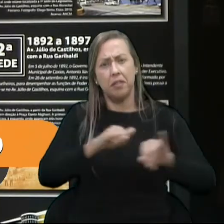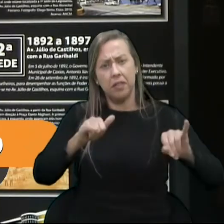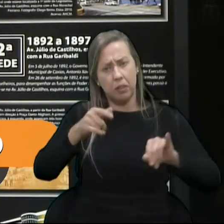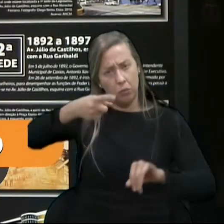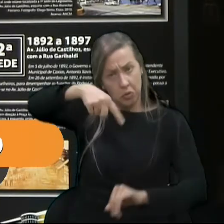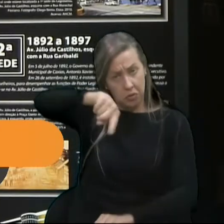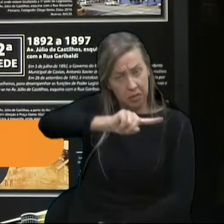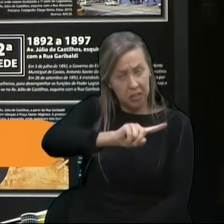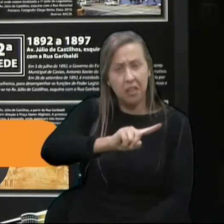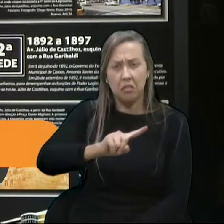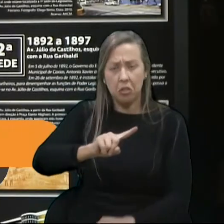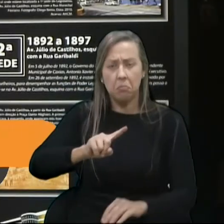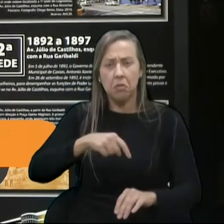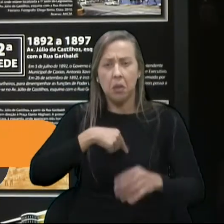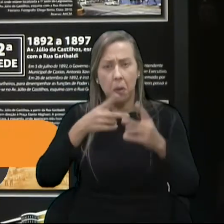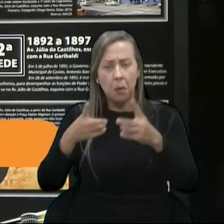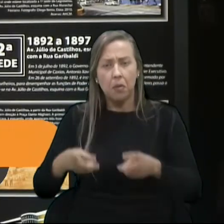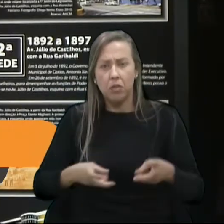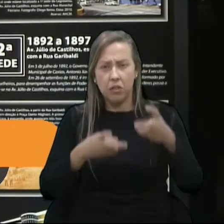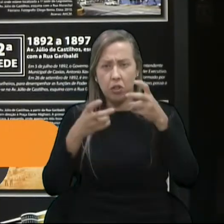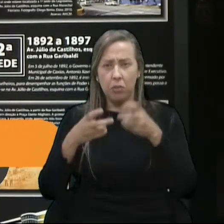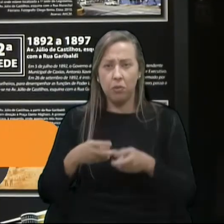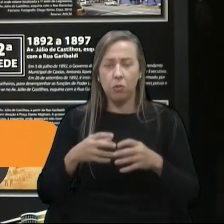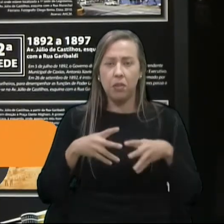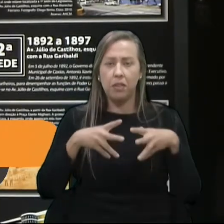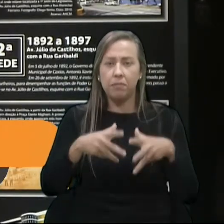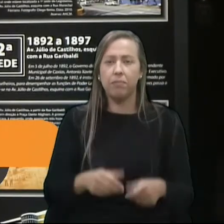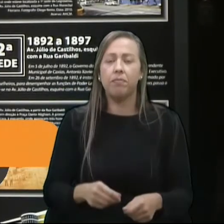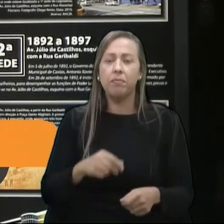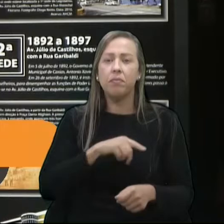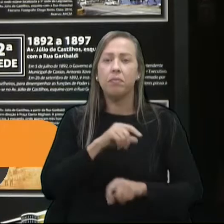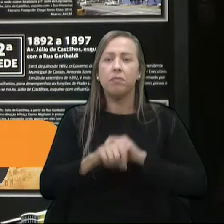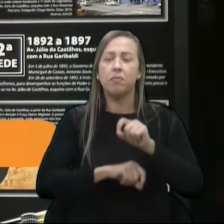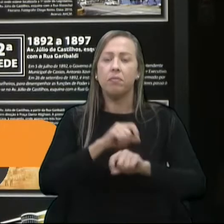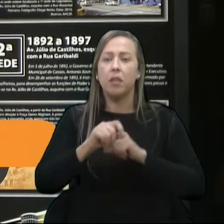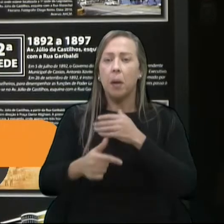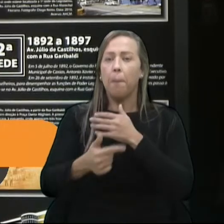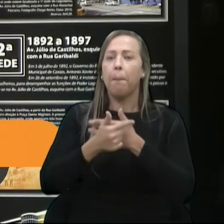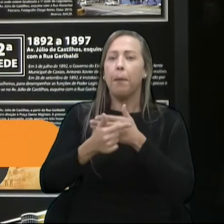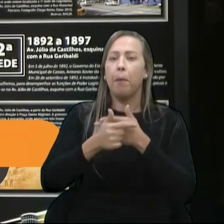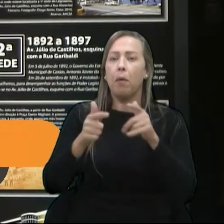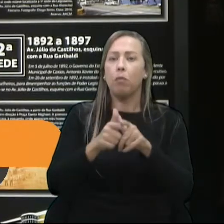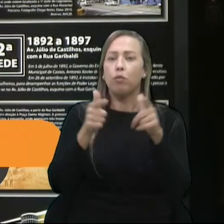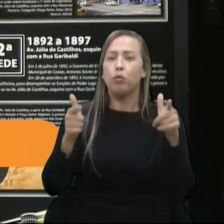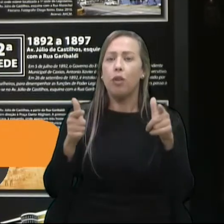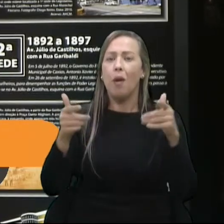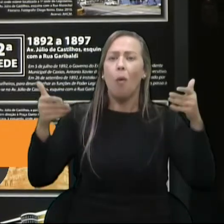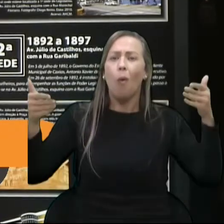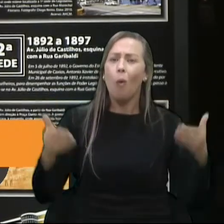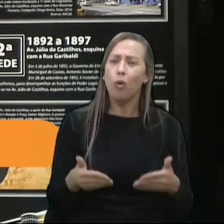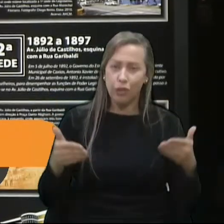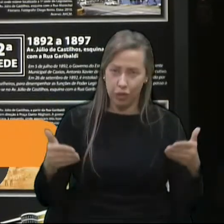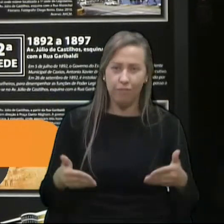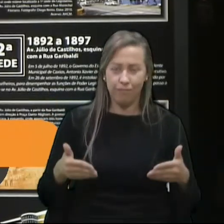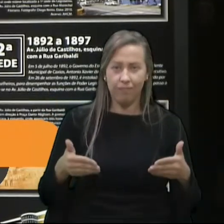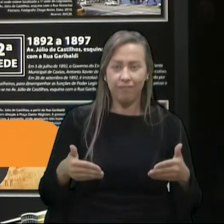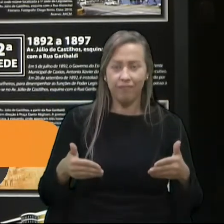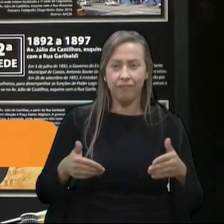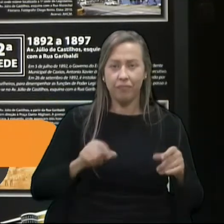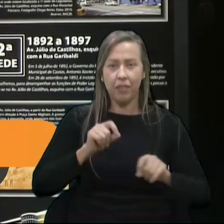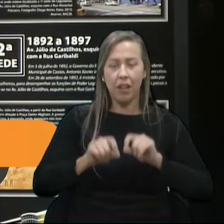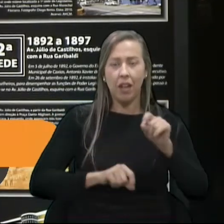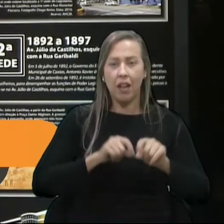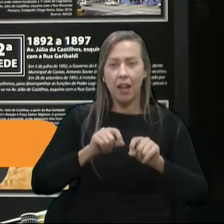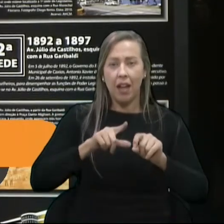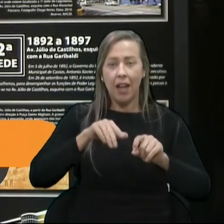vocês, pontualmente, foi colocado, sobretudo, o papel do jornalismo hoje como uma